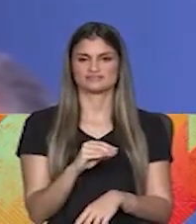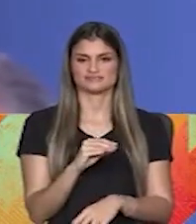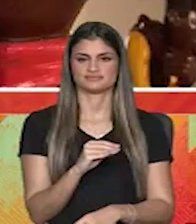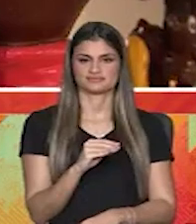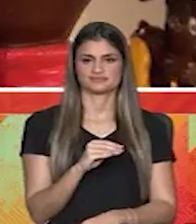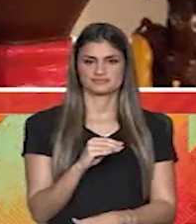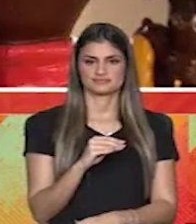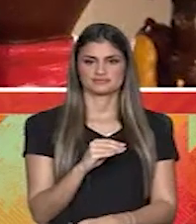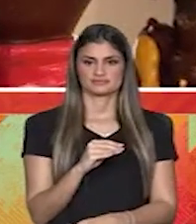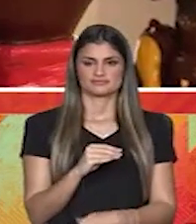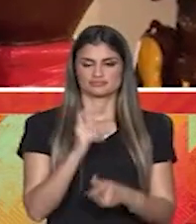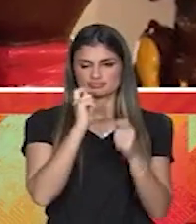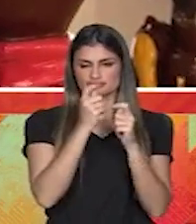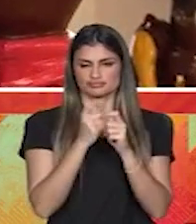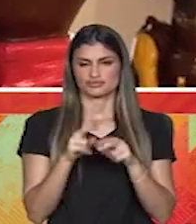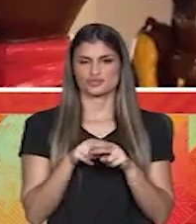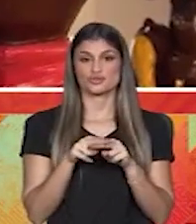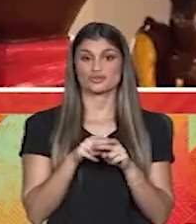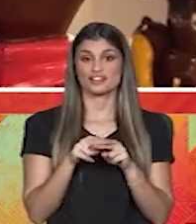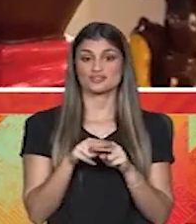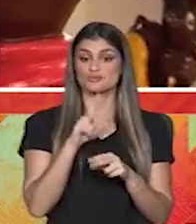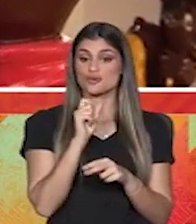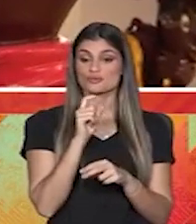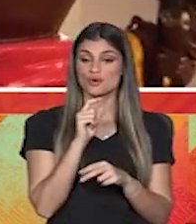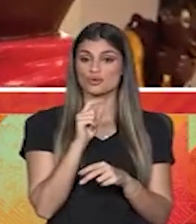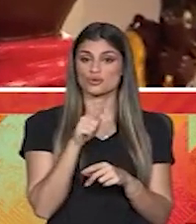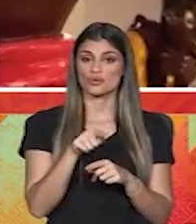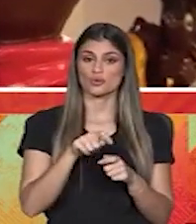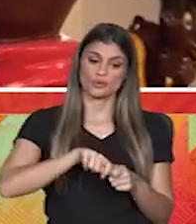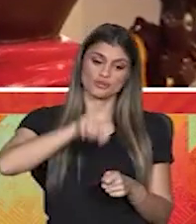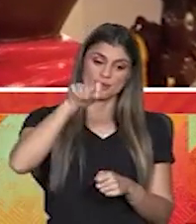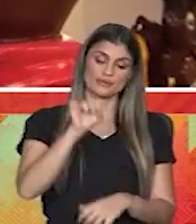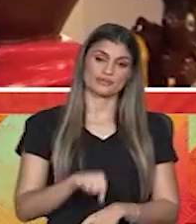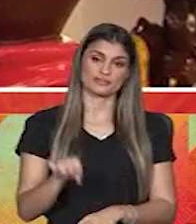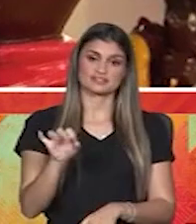quem sabe uma escultura de chocolate até pode ser do teu tamanho